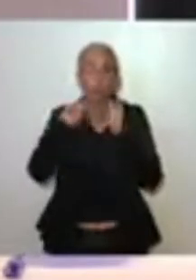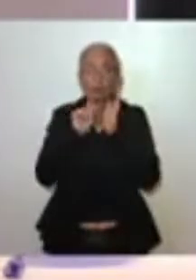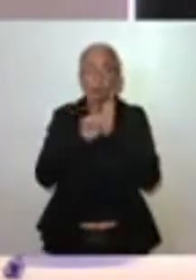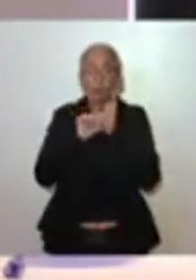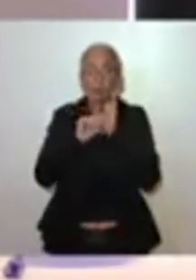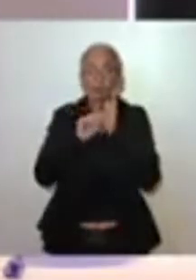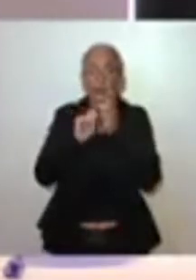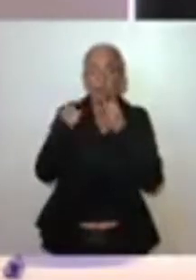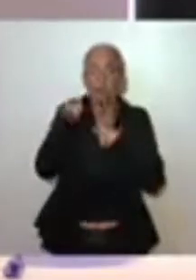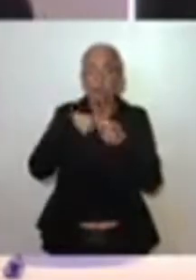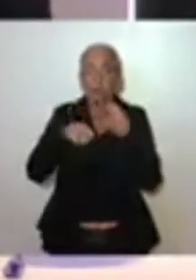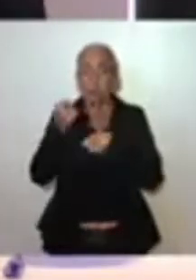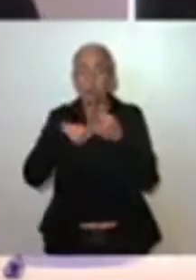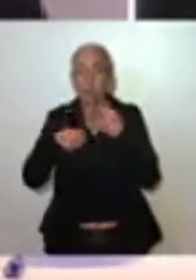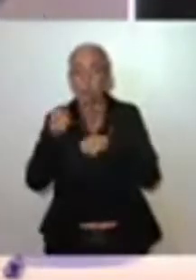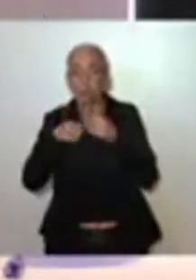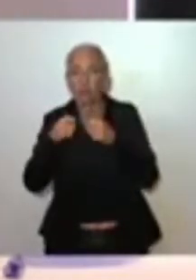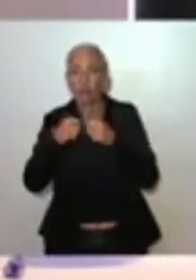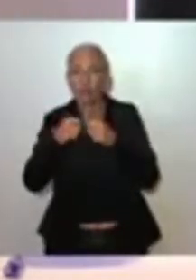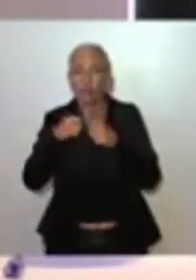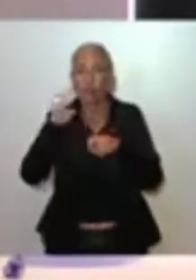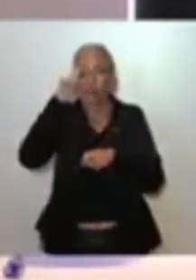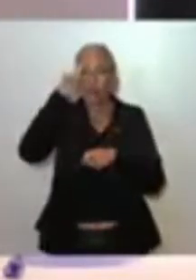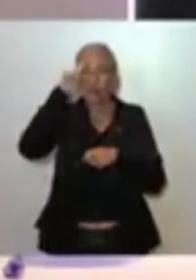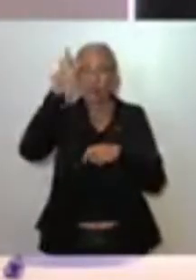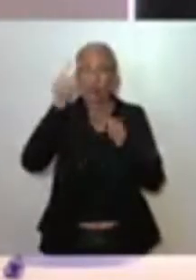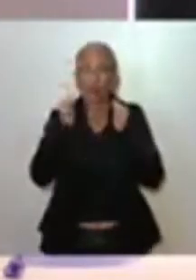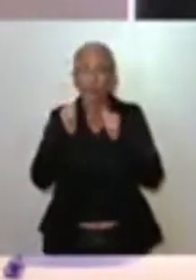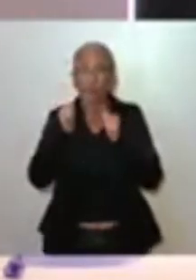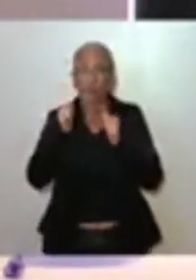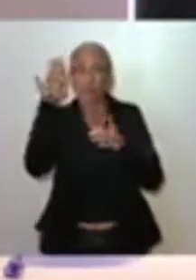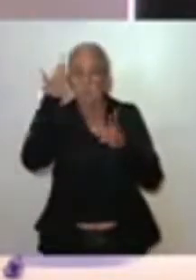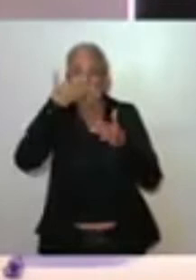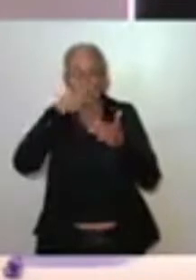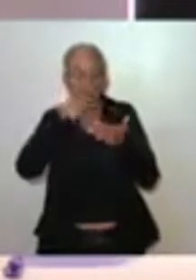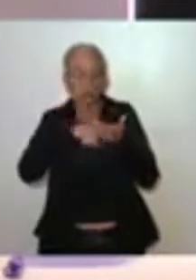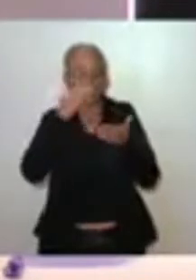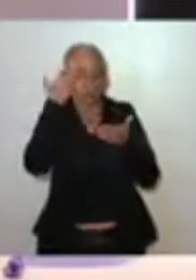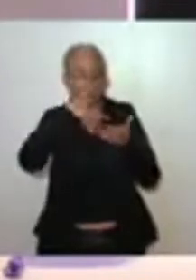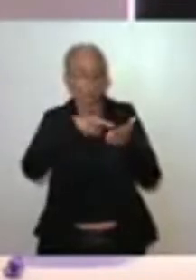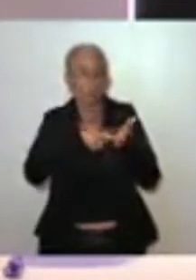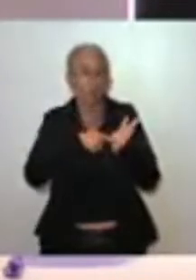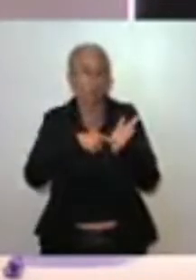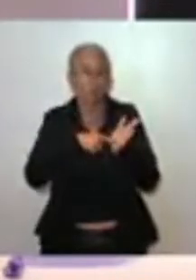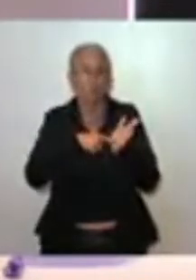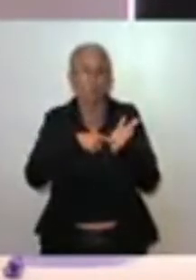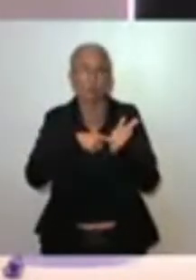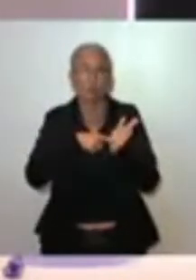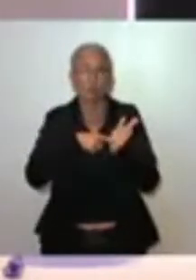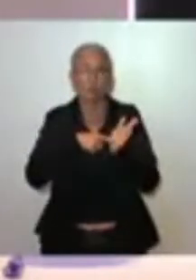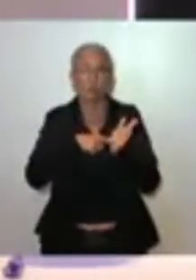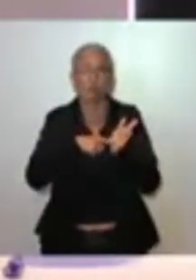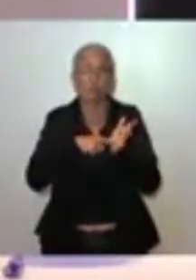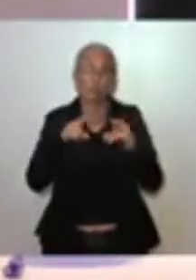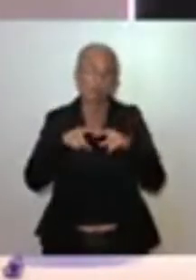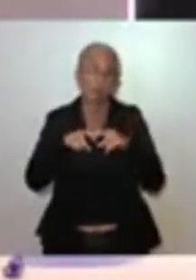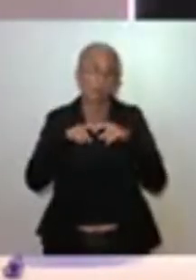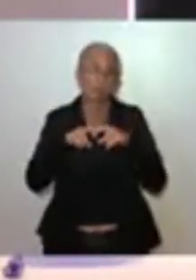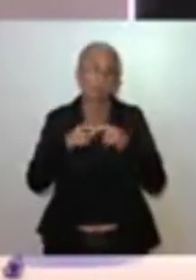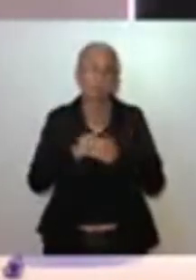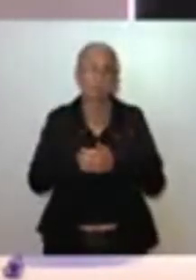o Coronel o miliciano ou patrão pode poderiam verificar em quem ele votou se acabar com a liberdade do voto portanto